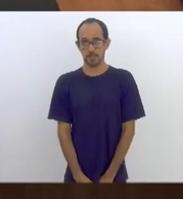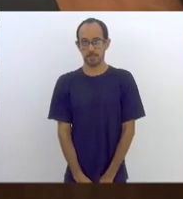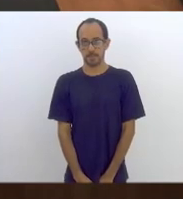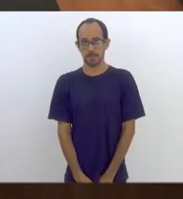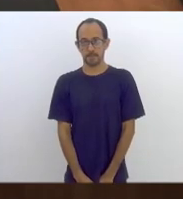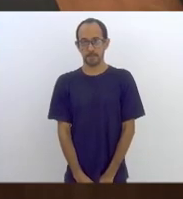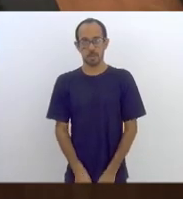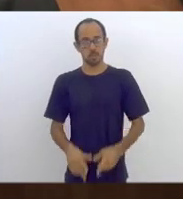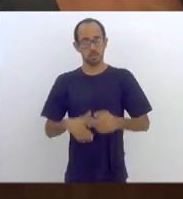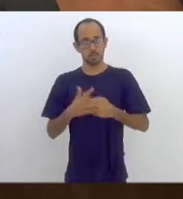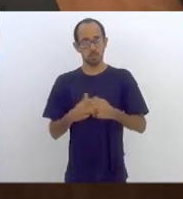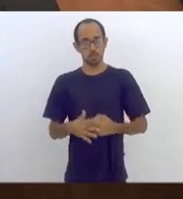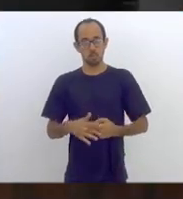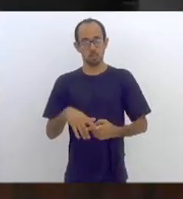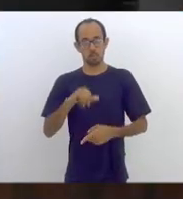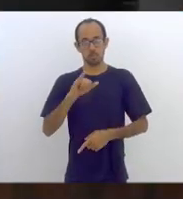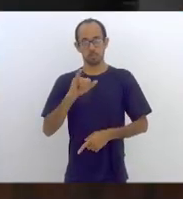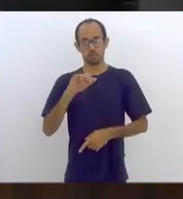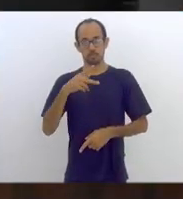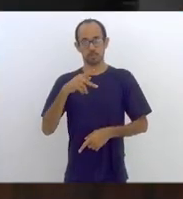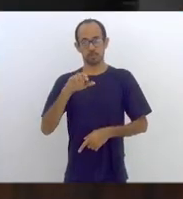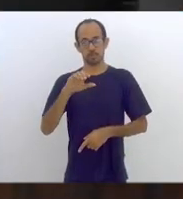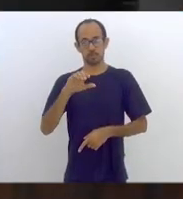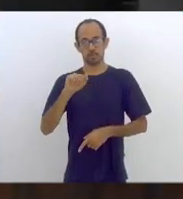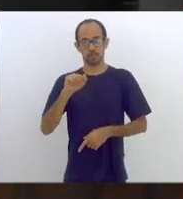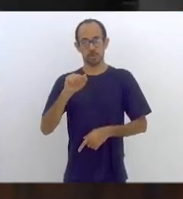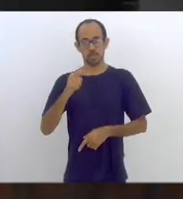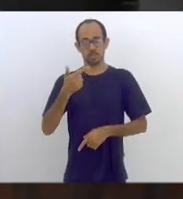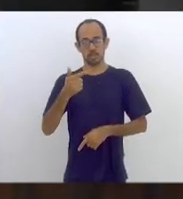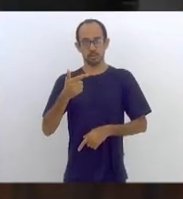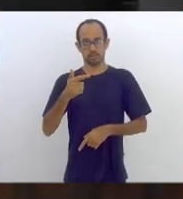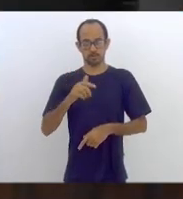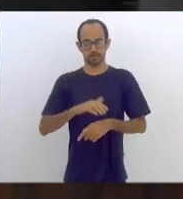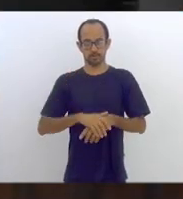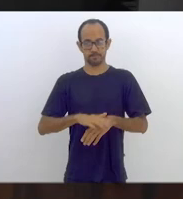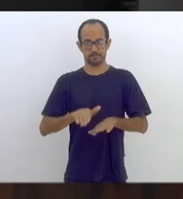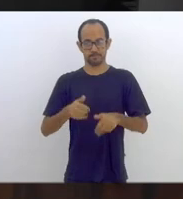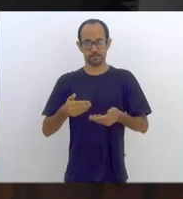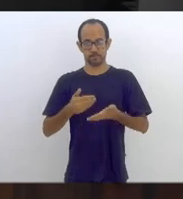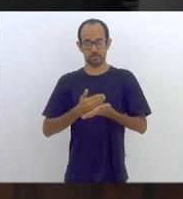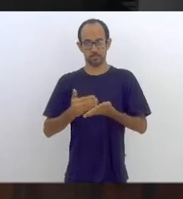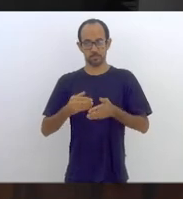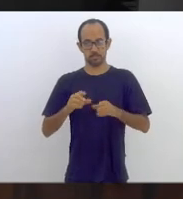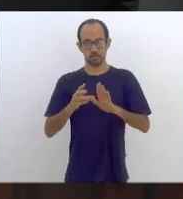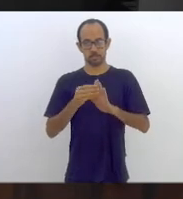sem correção do IPCA vamos a pauta